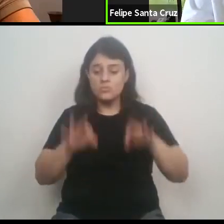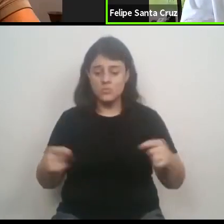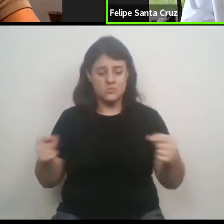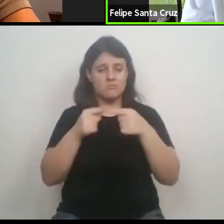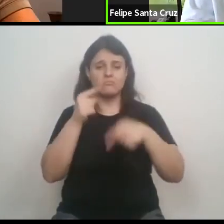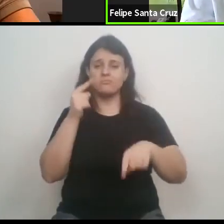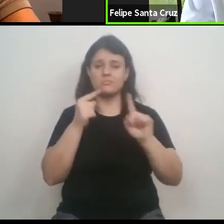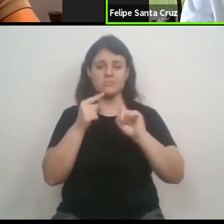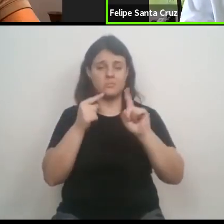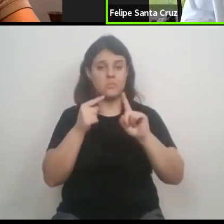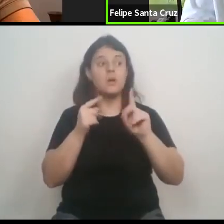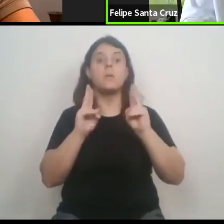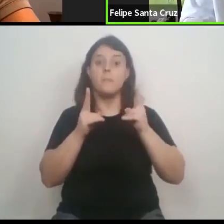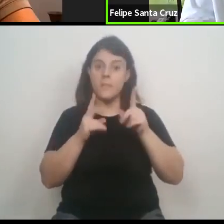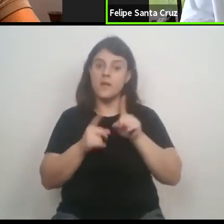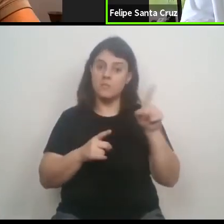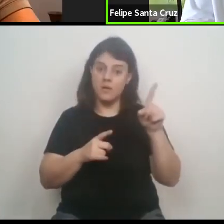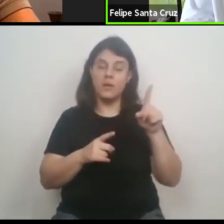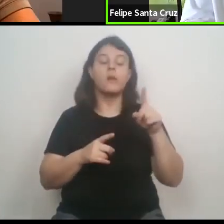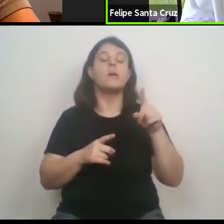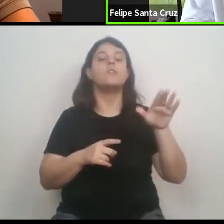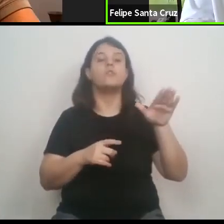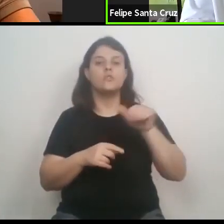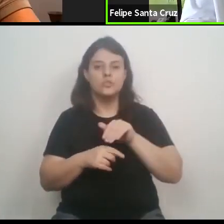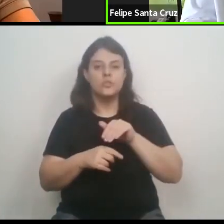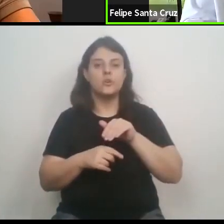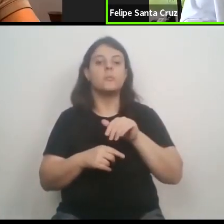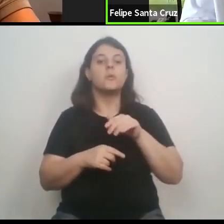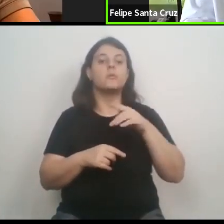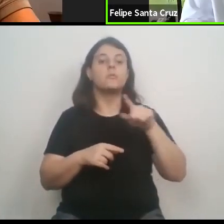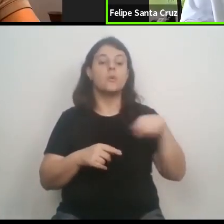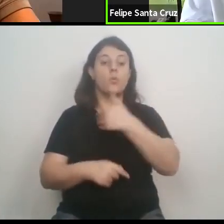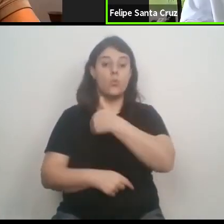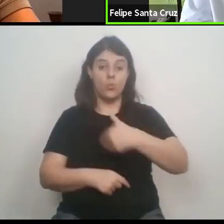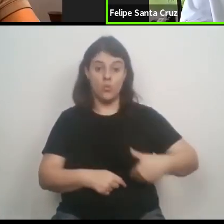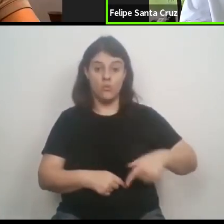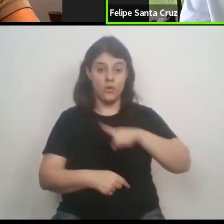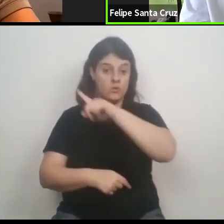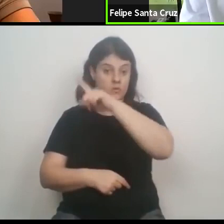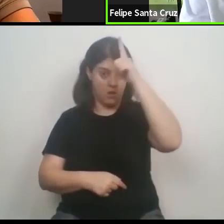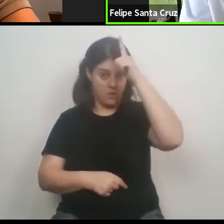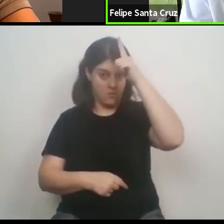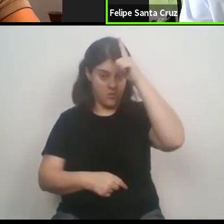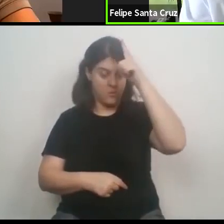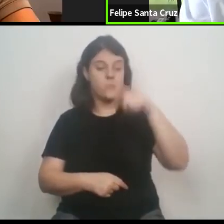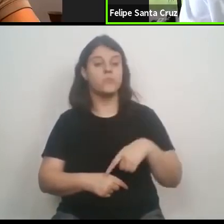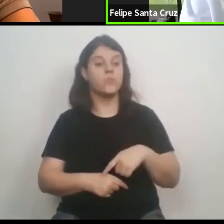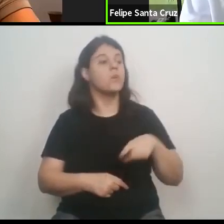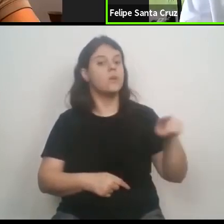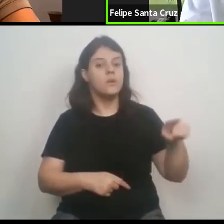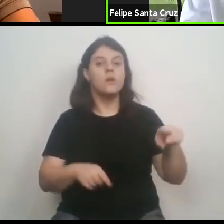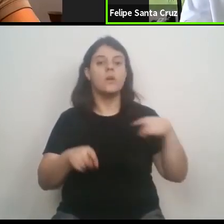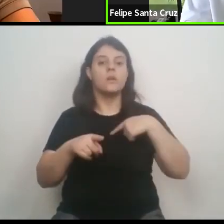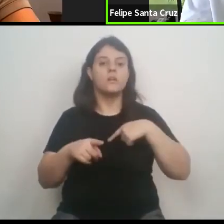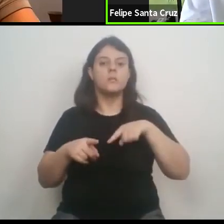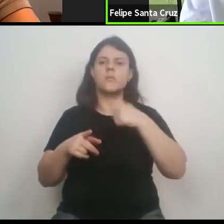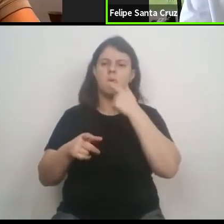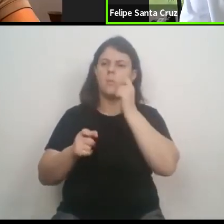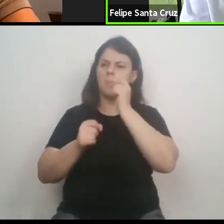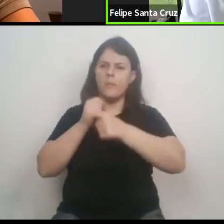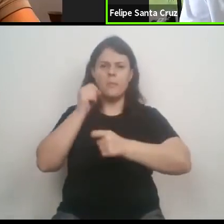mesma empresa foi chamada perante o governo alemão e lá compareceu e fez uma série de